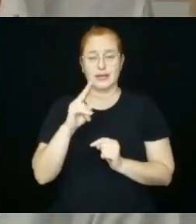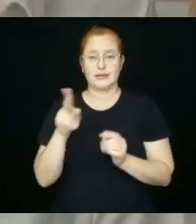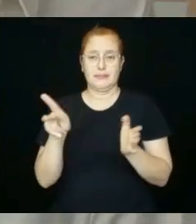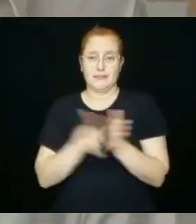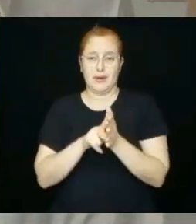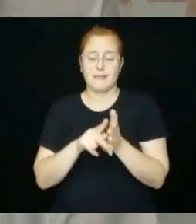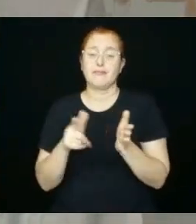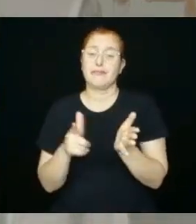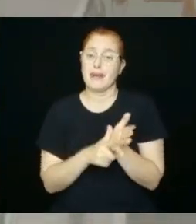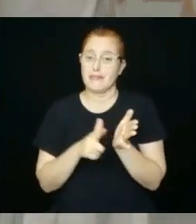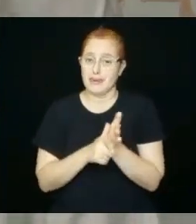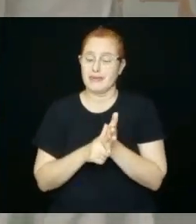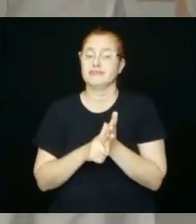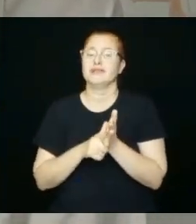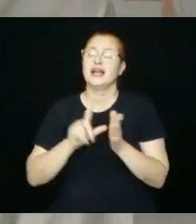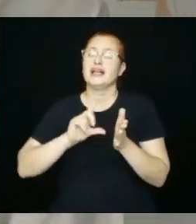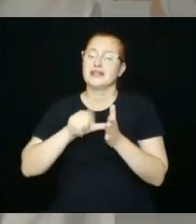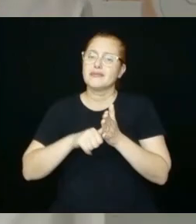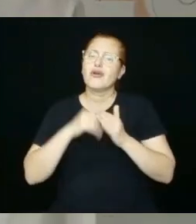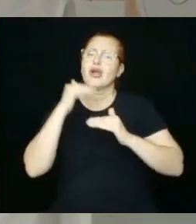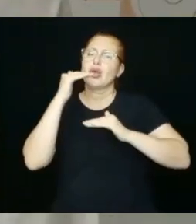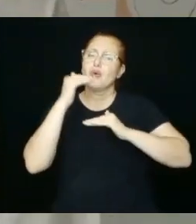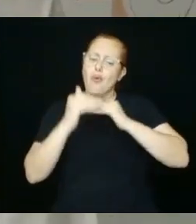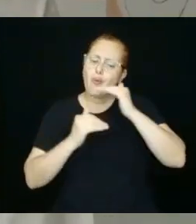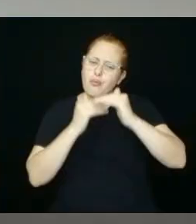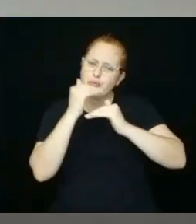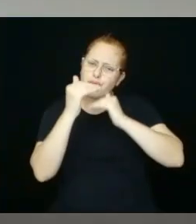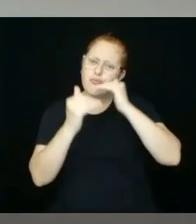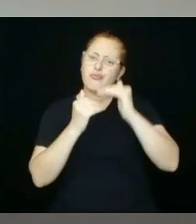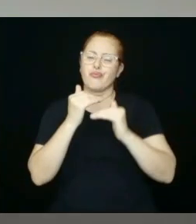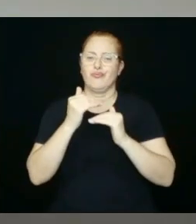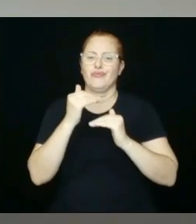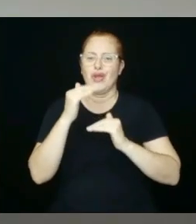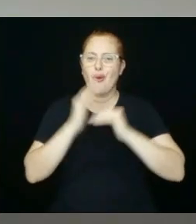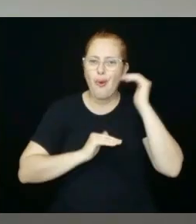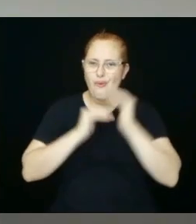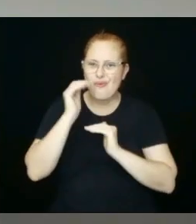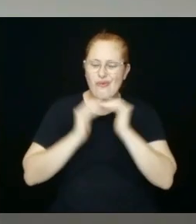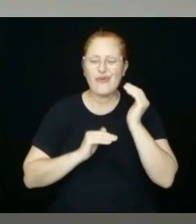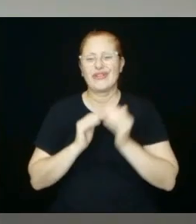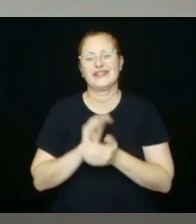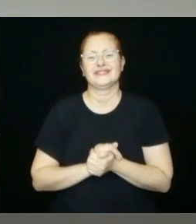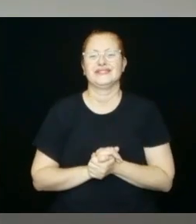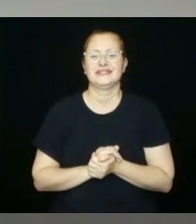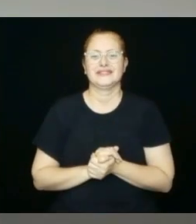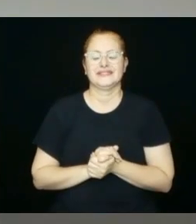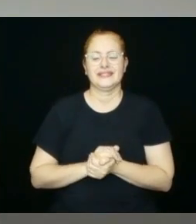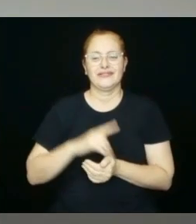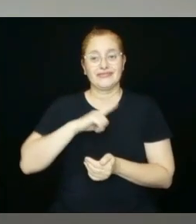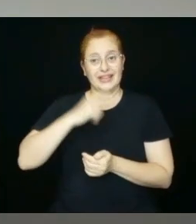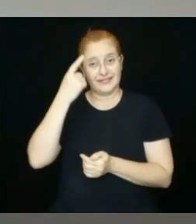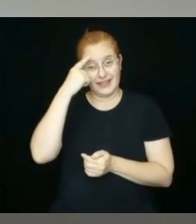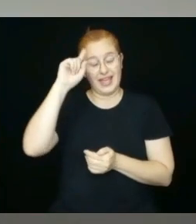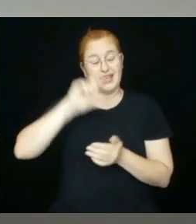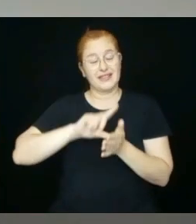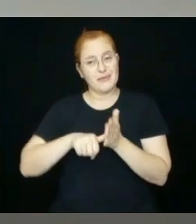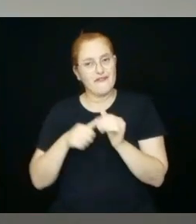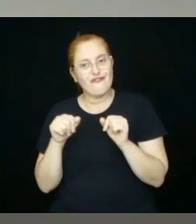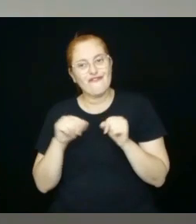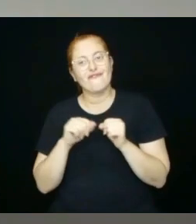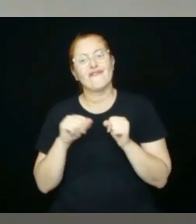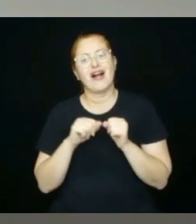assim, né? A coisa vai se construindo. Com muito olhar, assim, né? Tu tem a ideia, depois tu